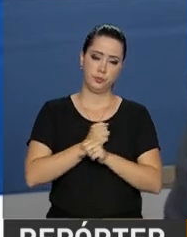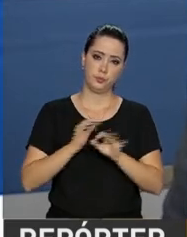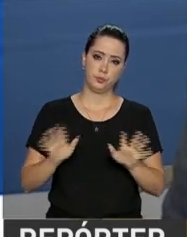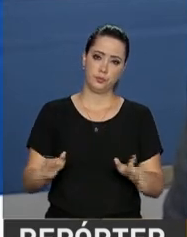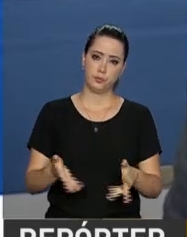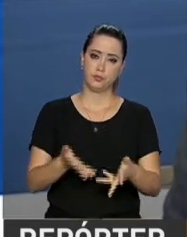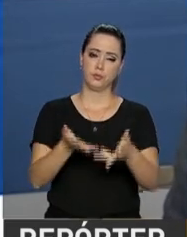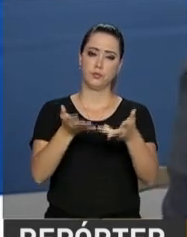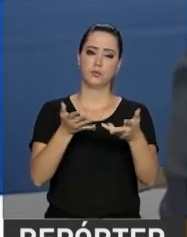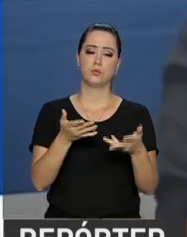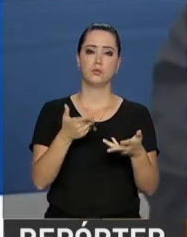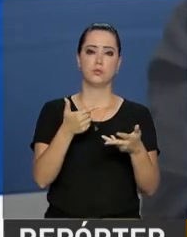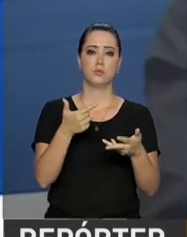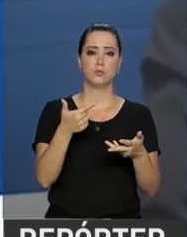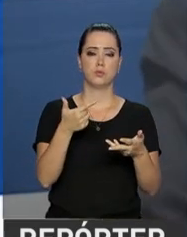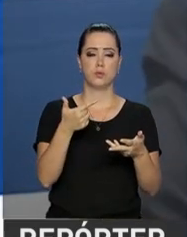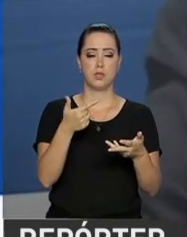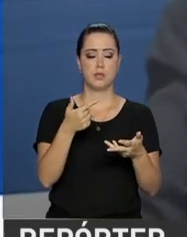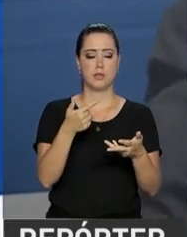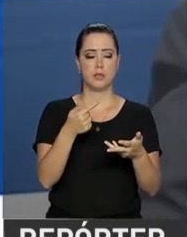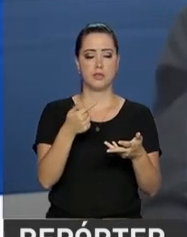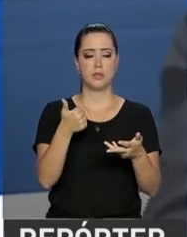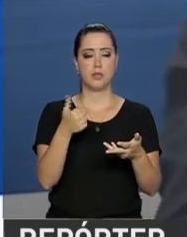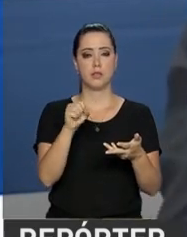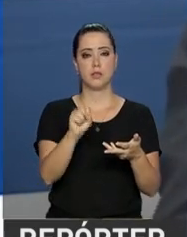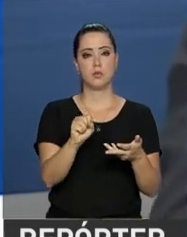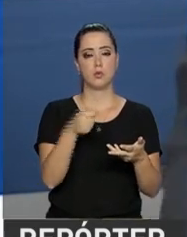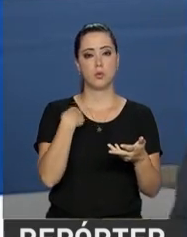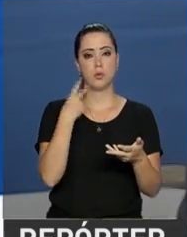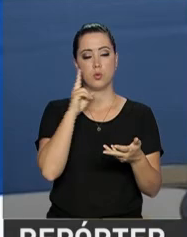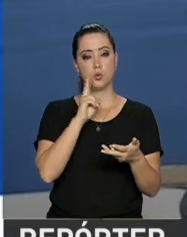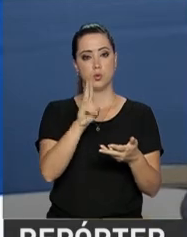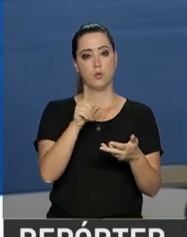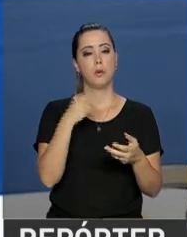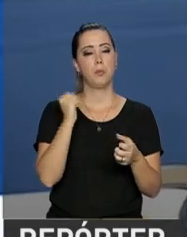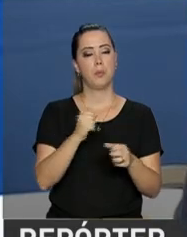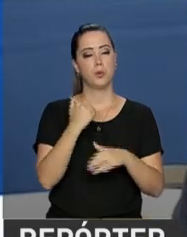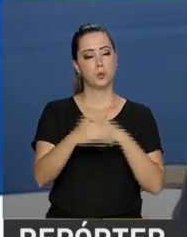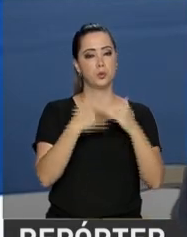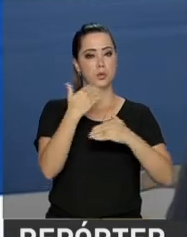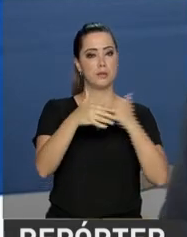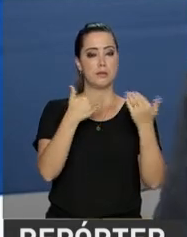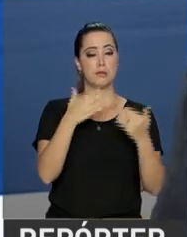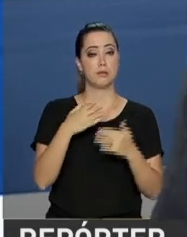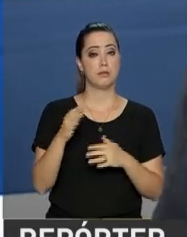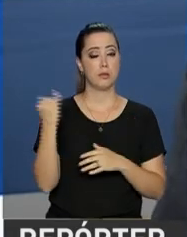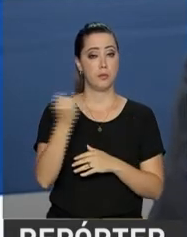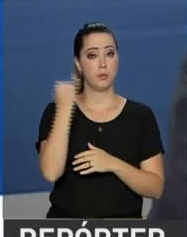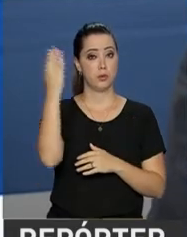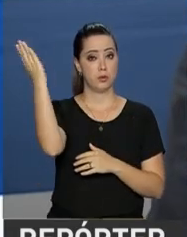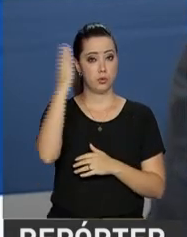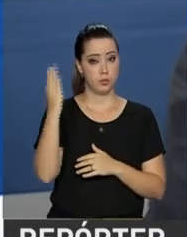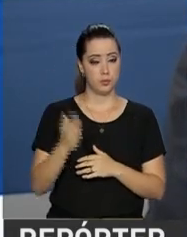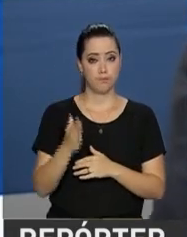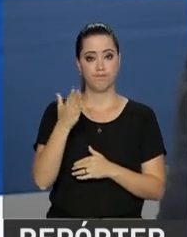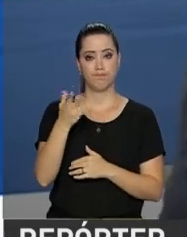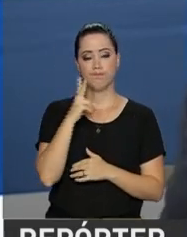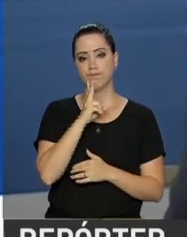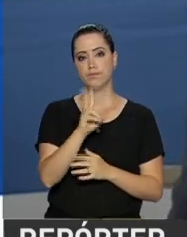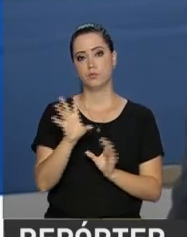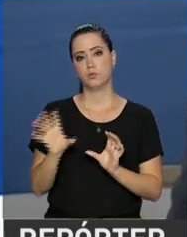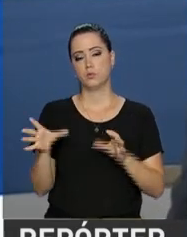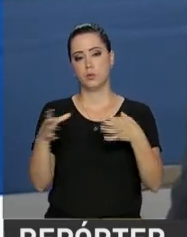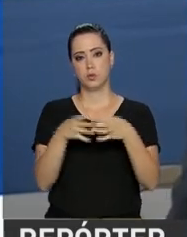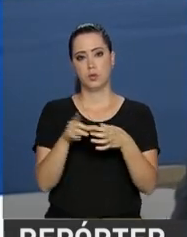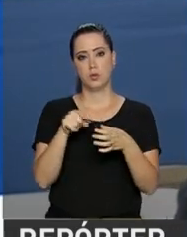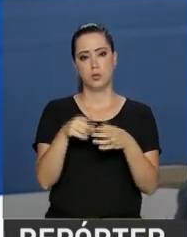718. Então, quando a gente olha que ainda tem espaço importante para o crescimento interno, a gente olha que a associação